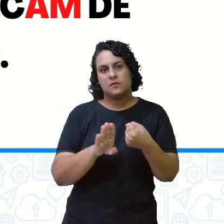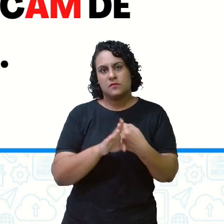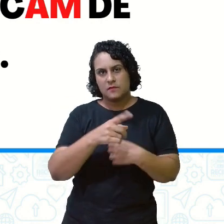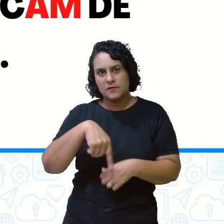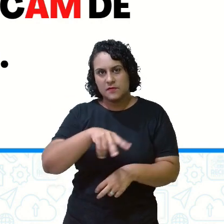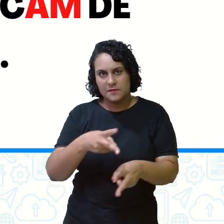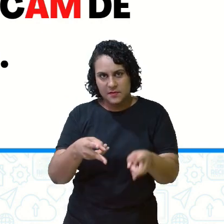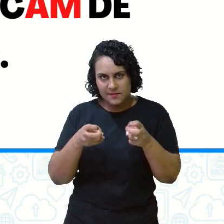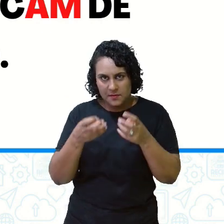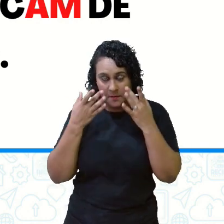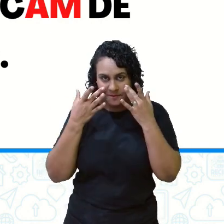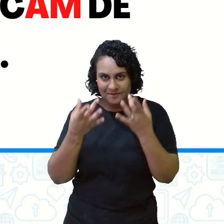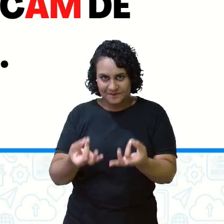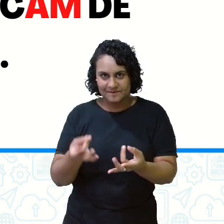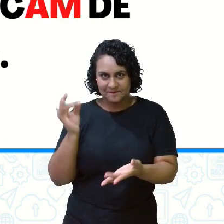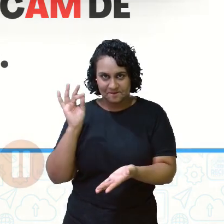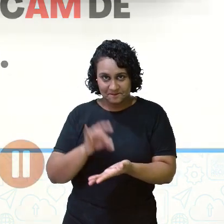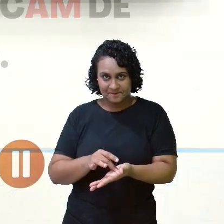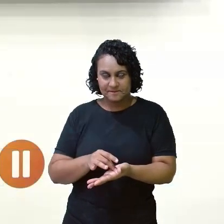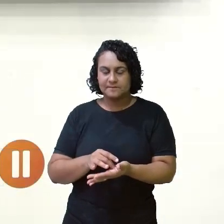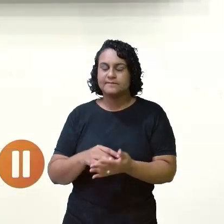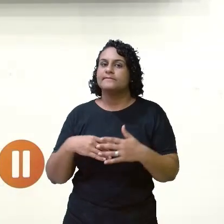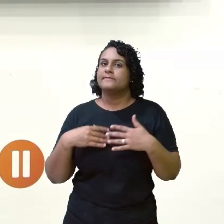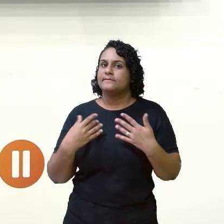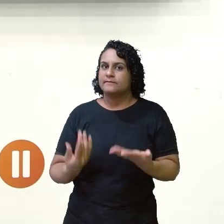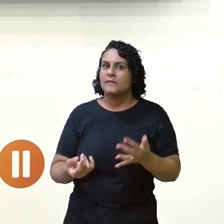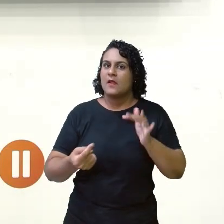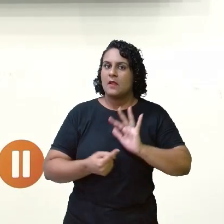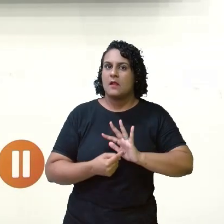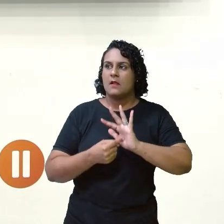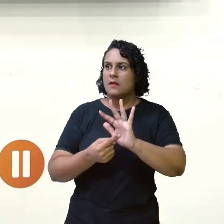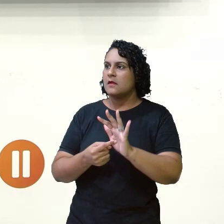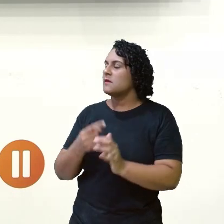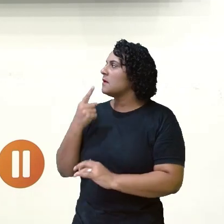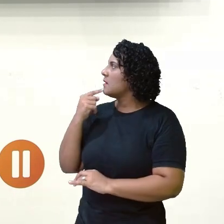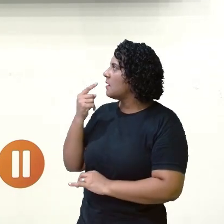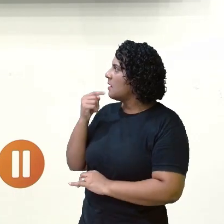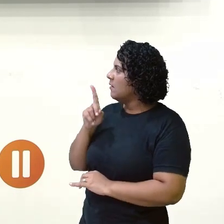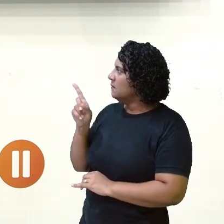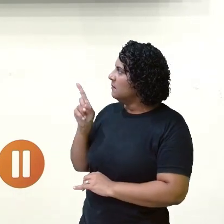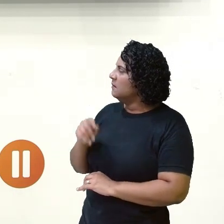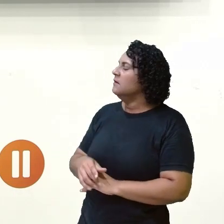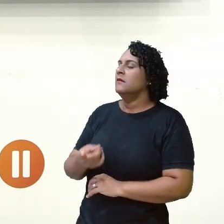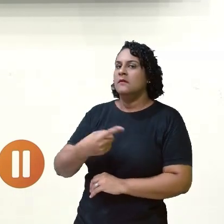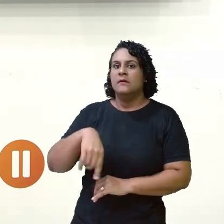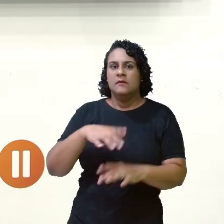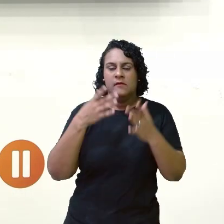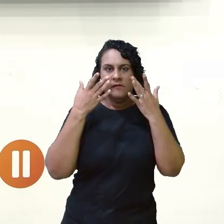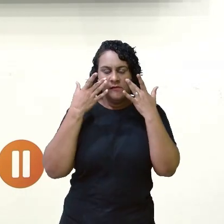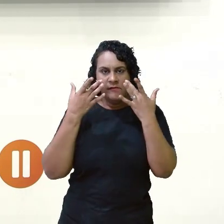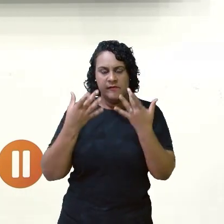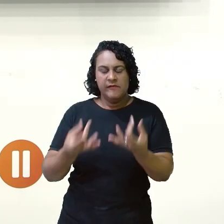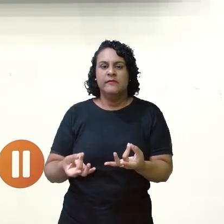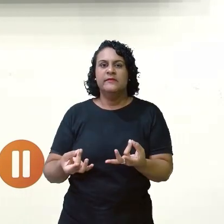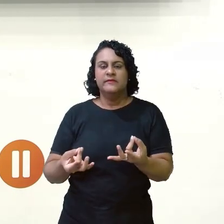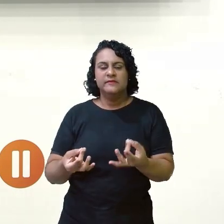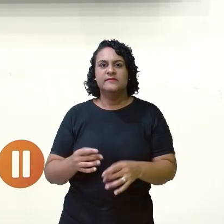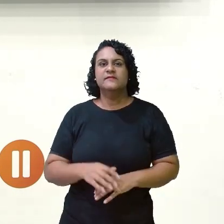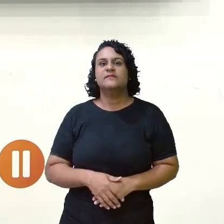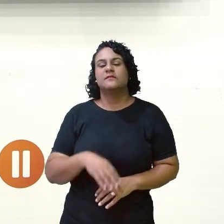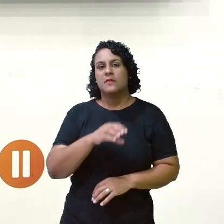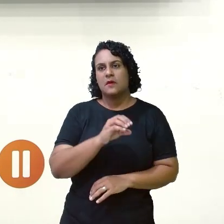estão vendo? Prestaram atenção? Inclusive, está em destaque, que é para vocês prestarem bastante atenção.